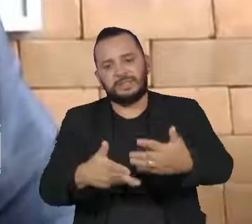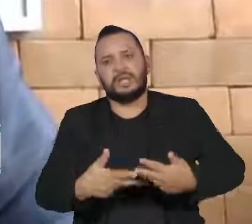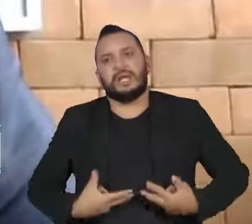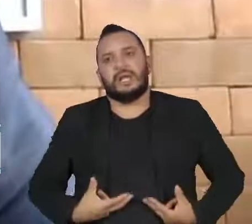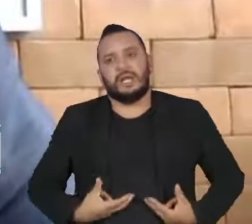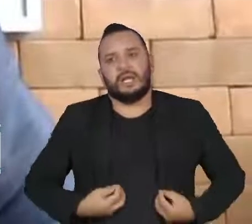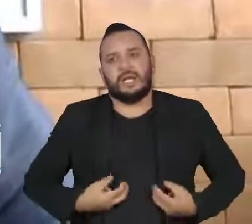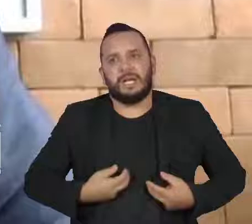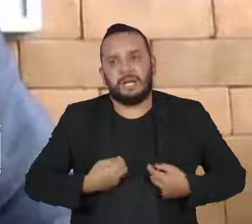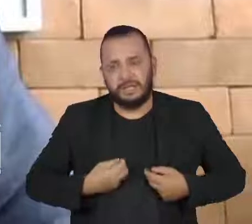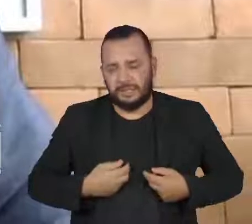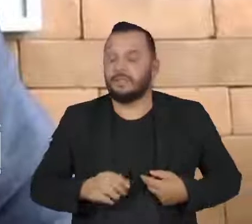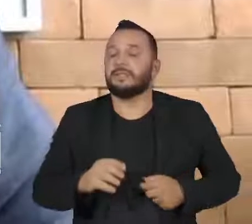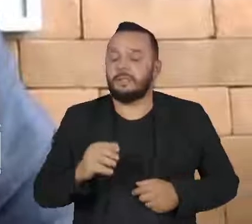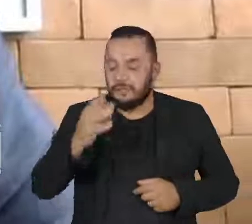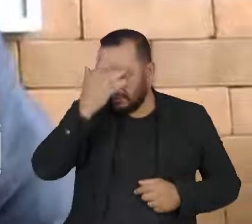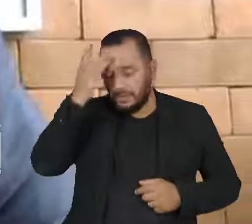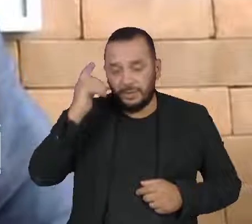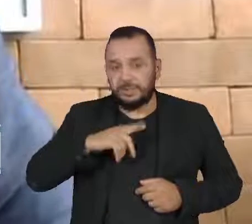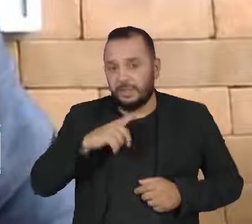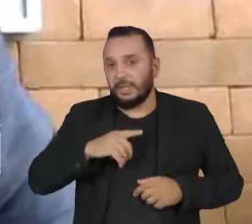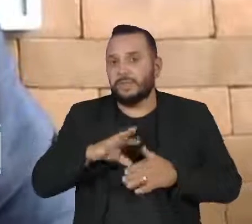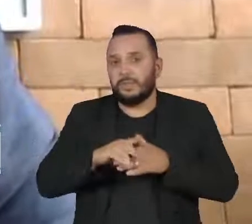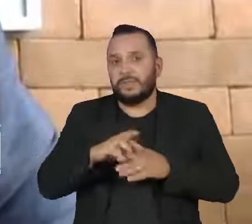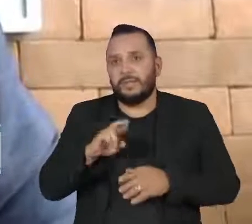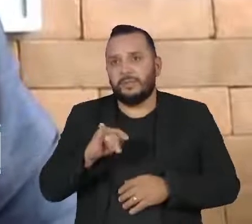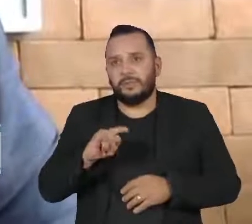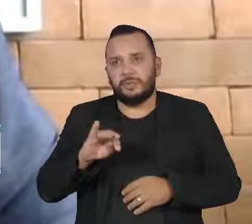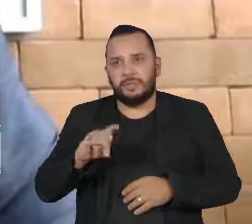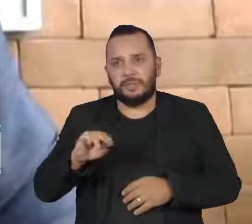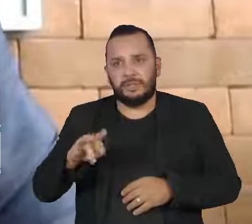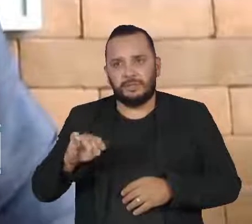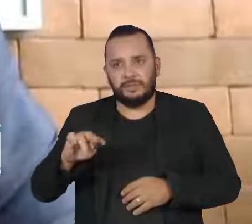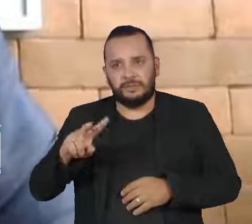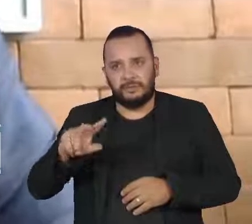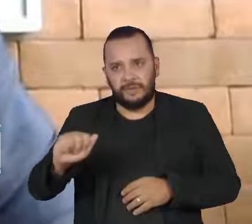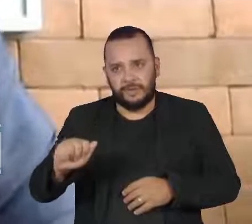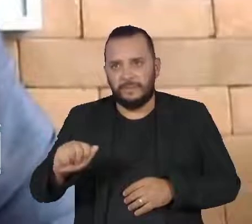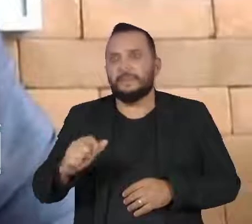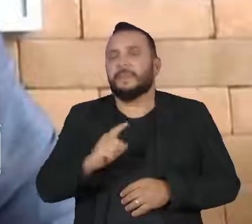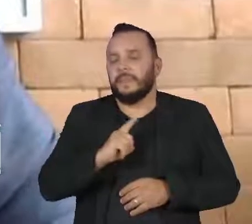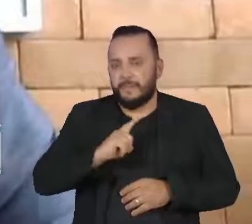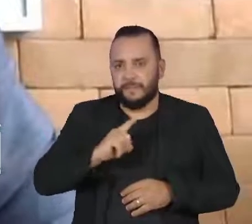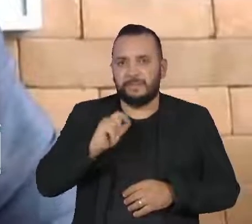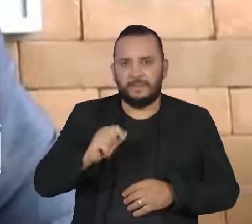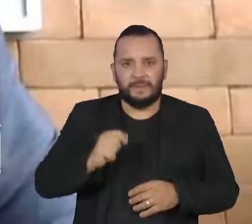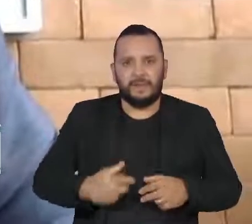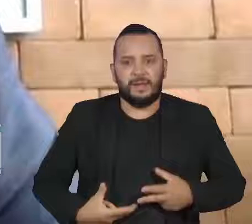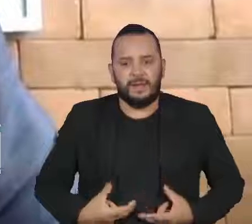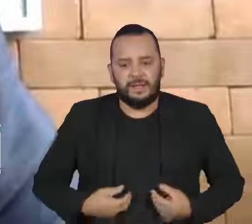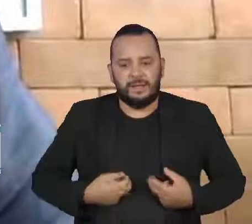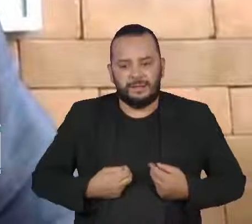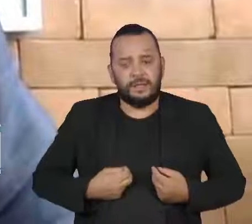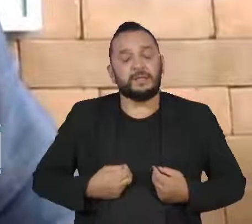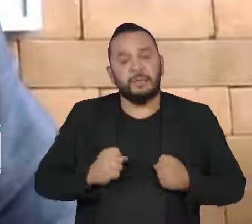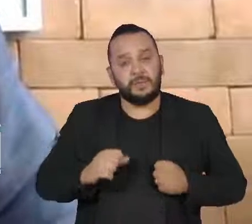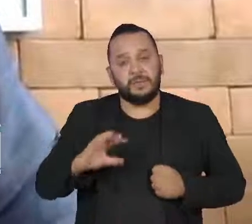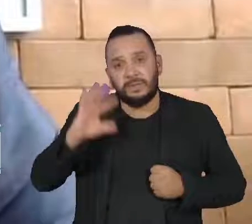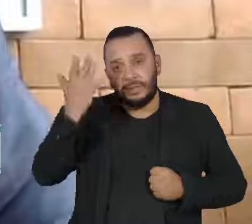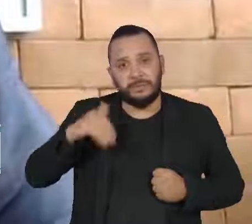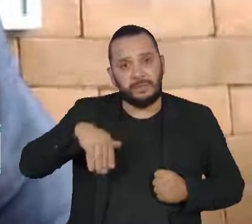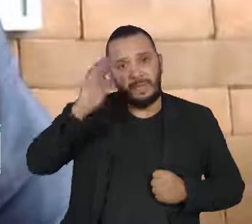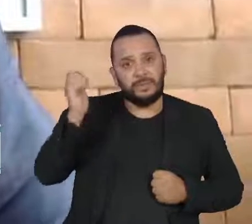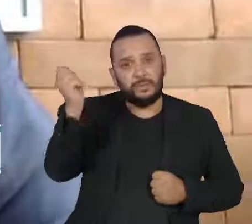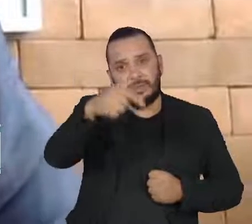que os pacientes com retocolite ulcerativa, eles têm maior chance de desenvolver câncer do que a população